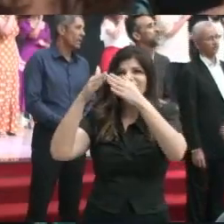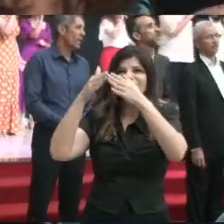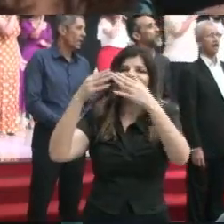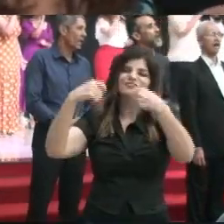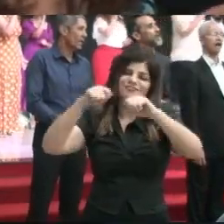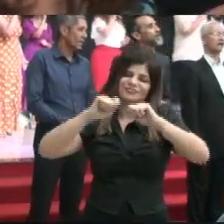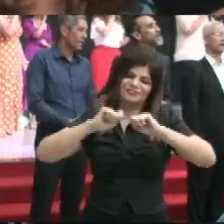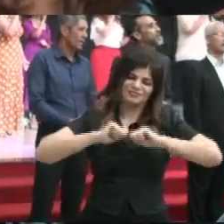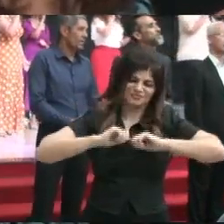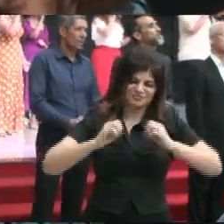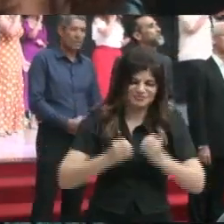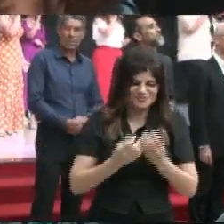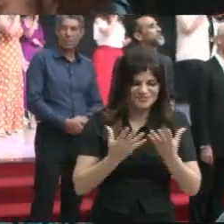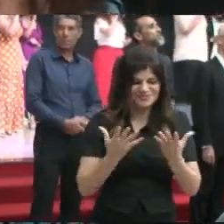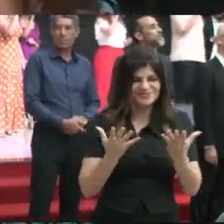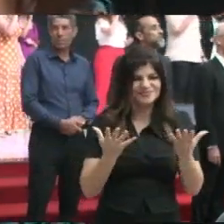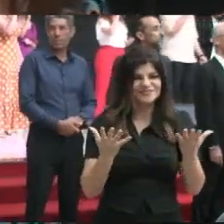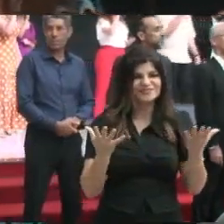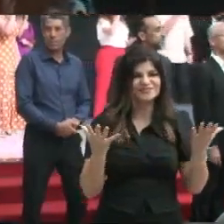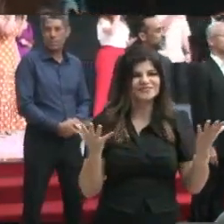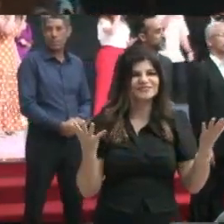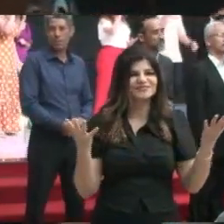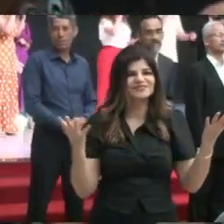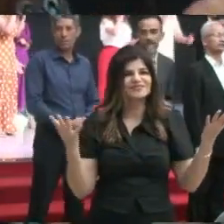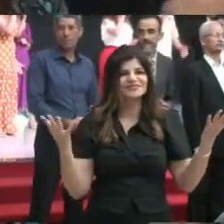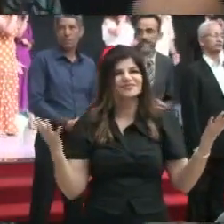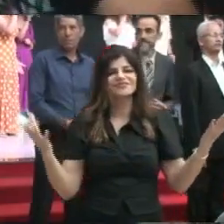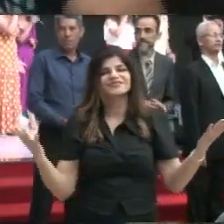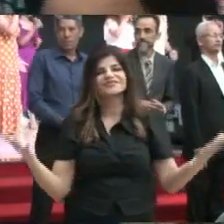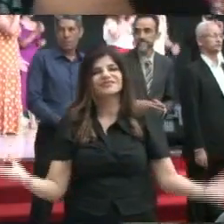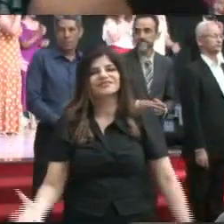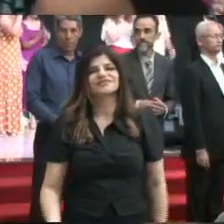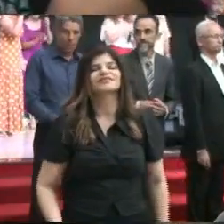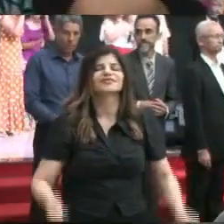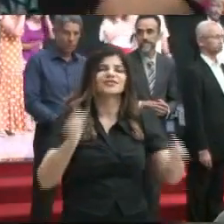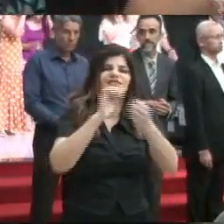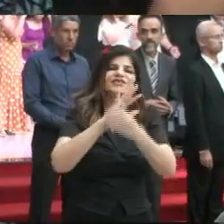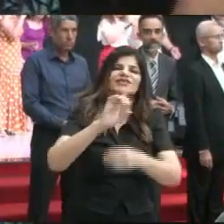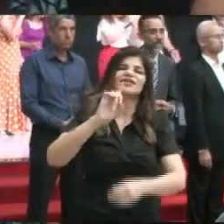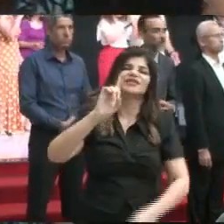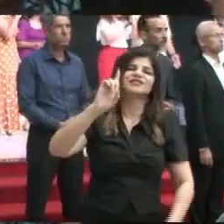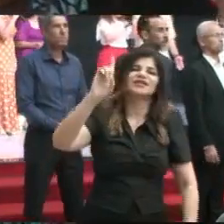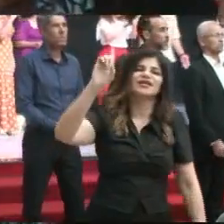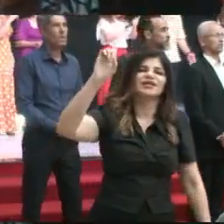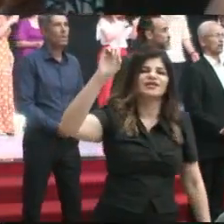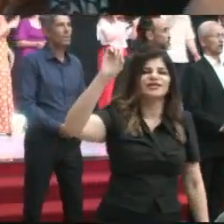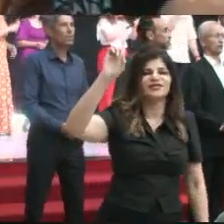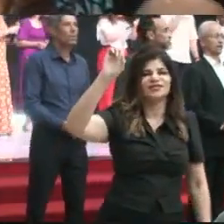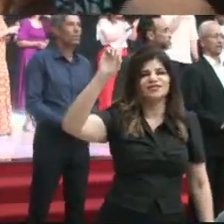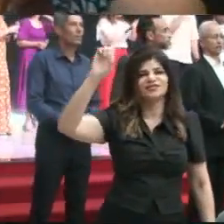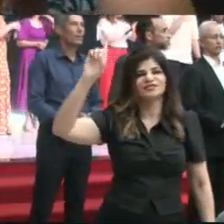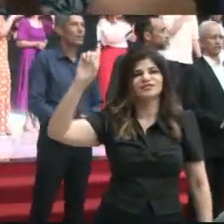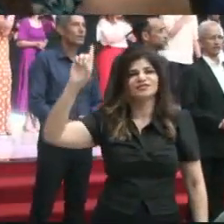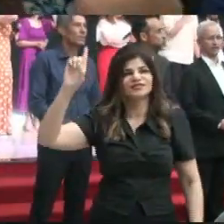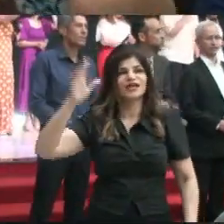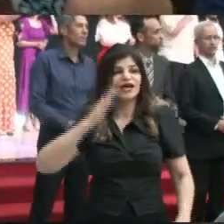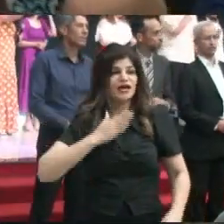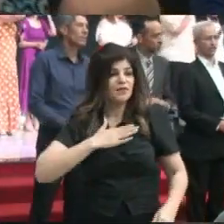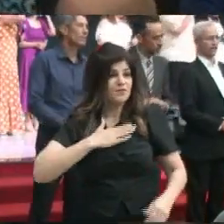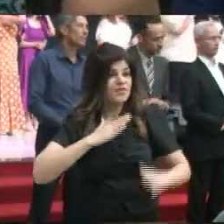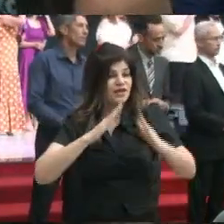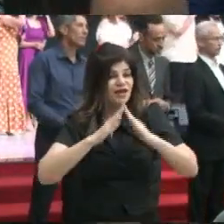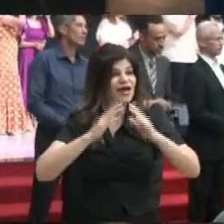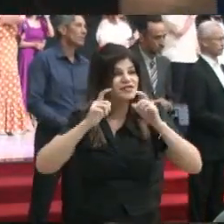um milagre em mim. Glória a Deus. Minha casa, lugar